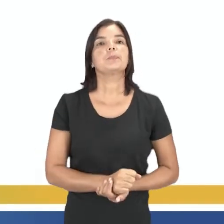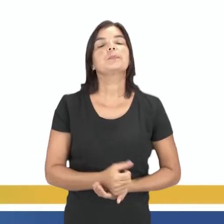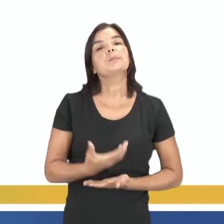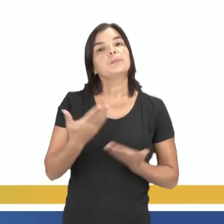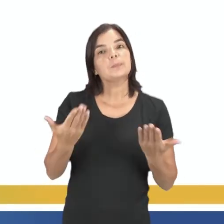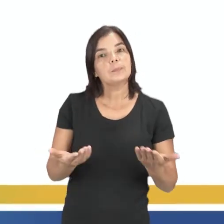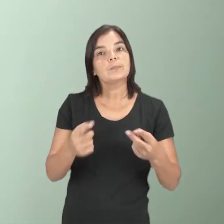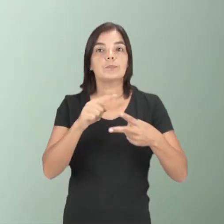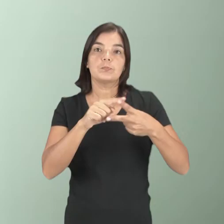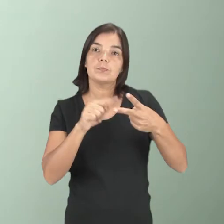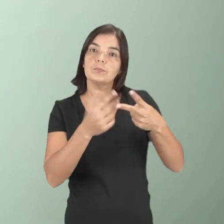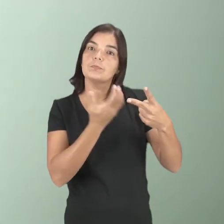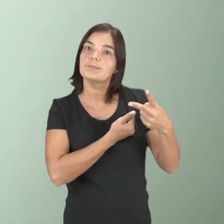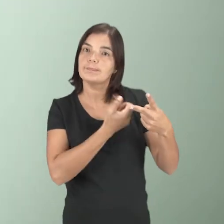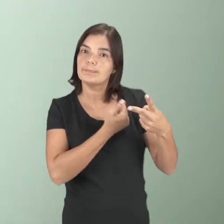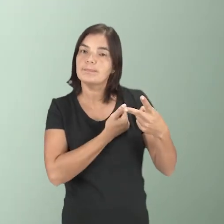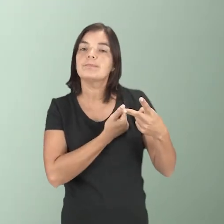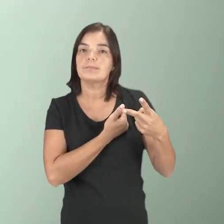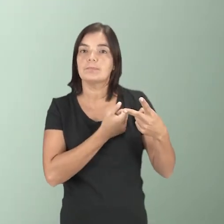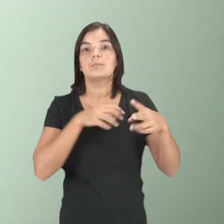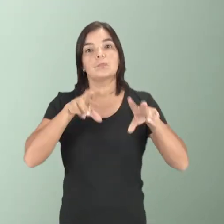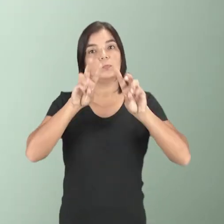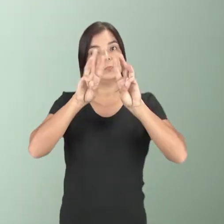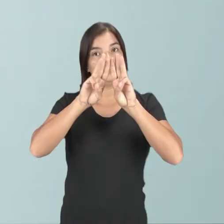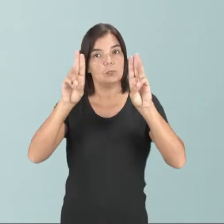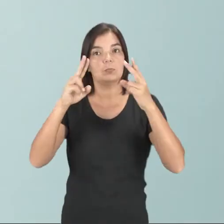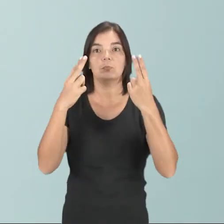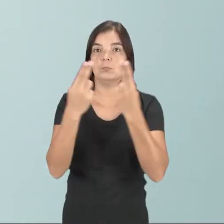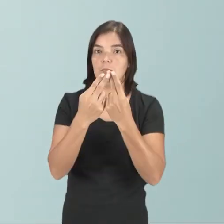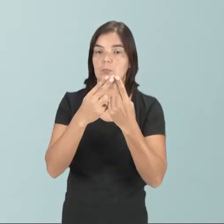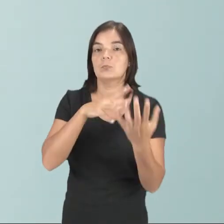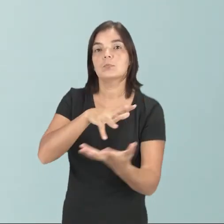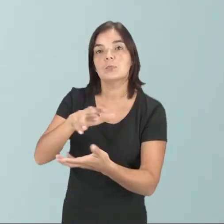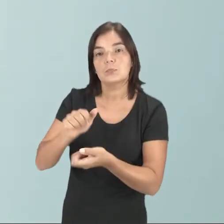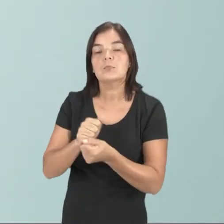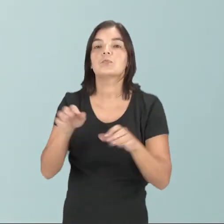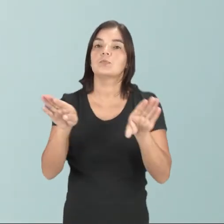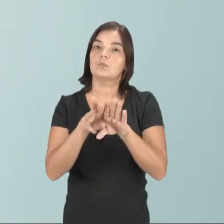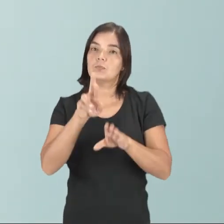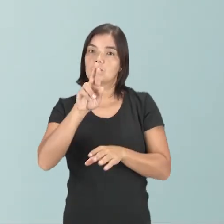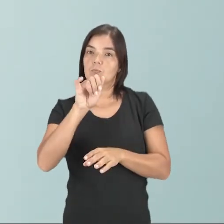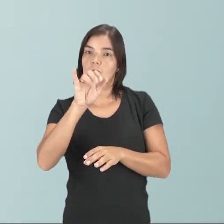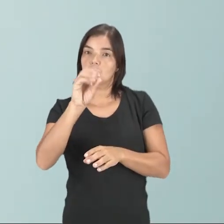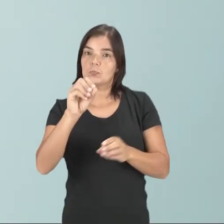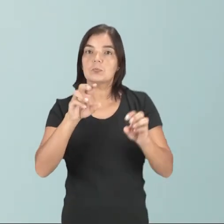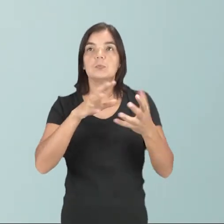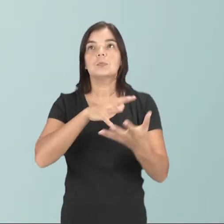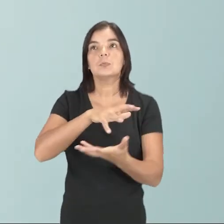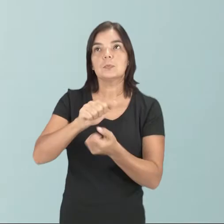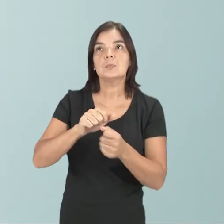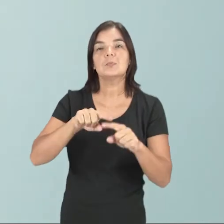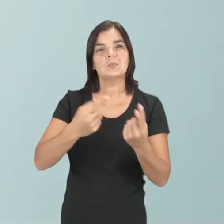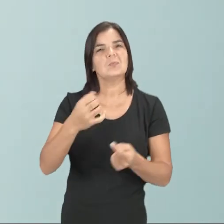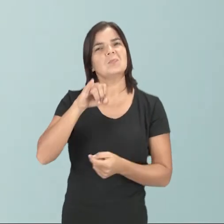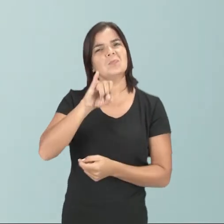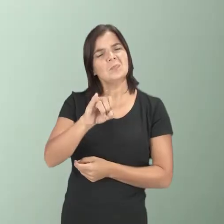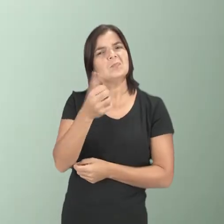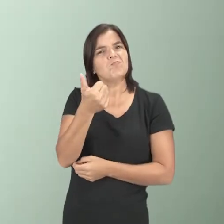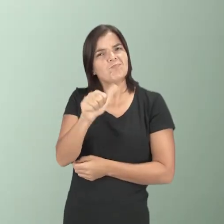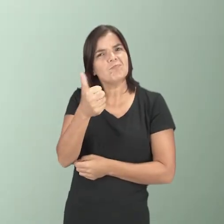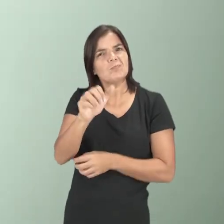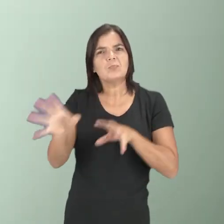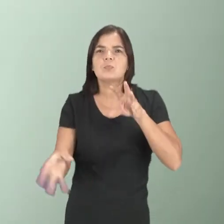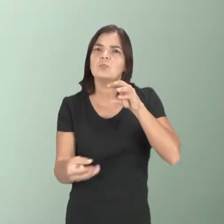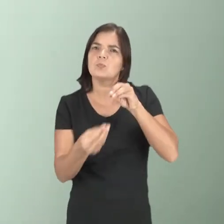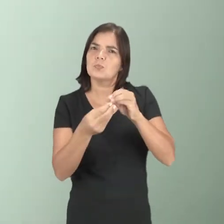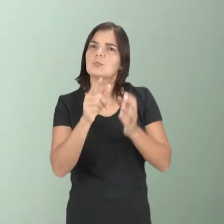nós temos só esses dois valores, a massa da Terra e o valor do raio da Terra. Só que se a gente analisar aquela equação para aplicar